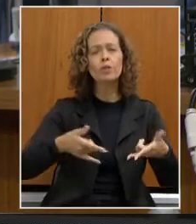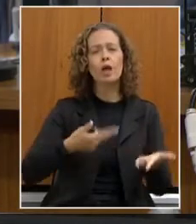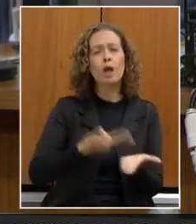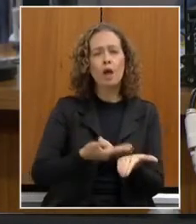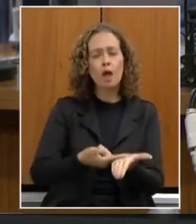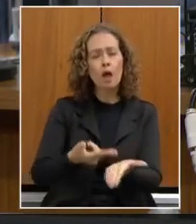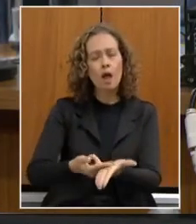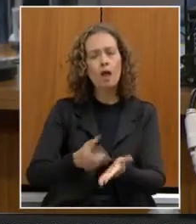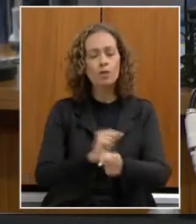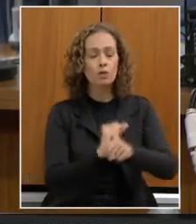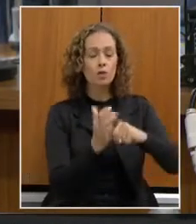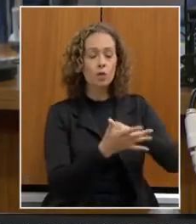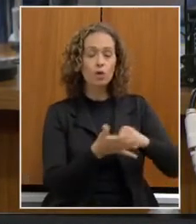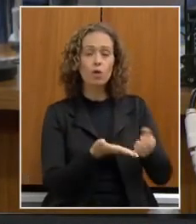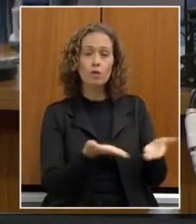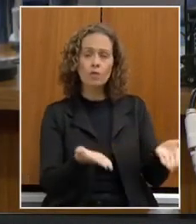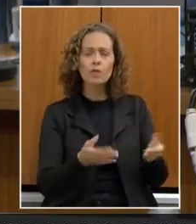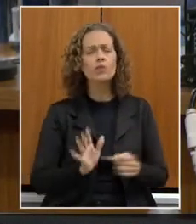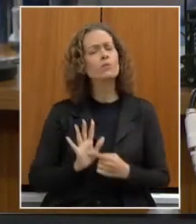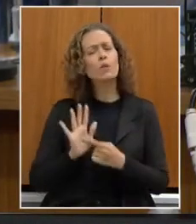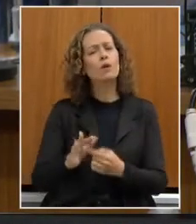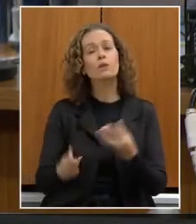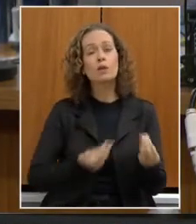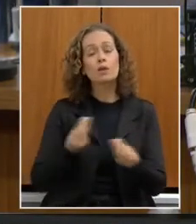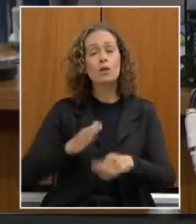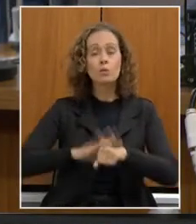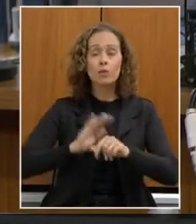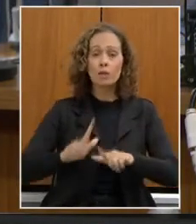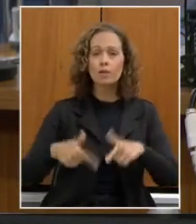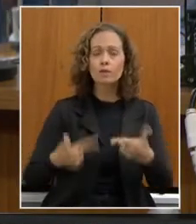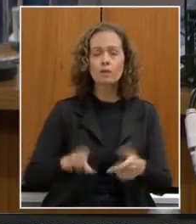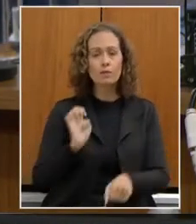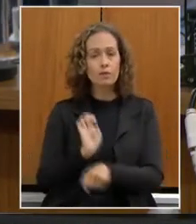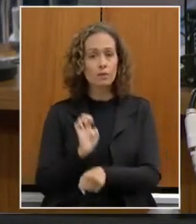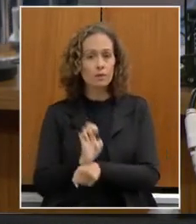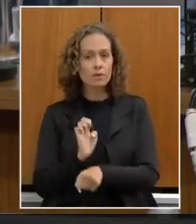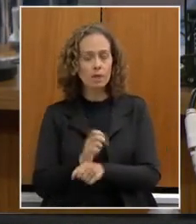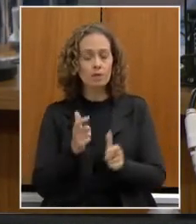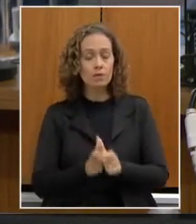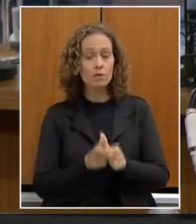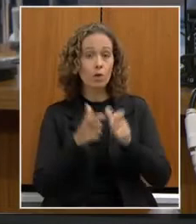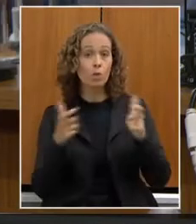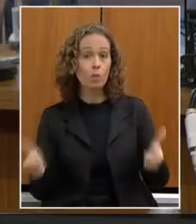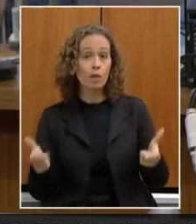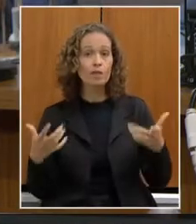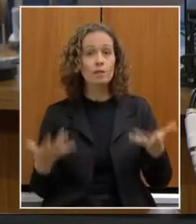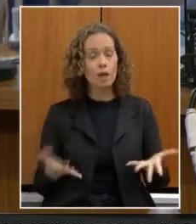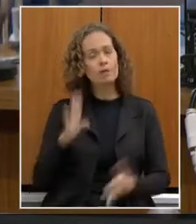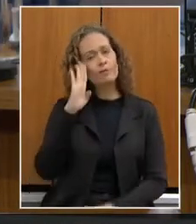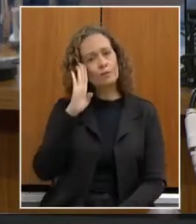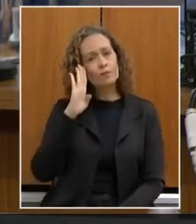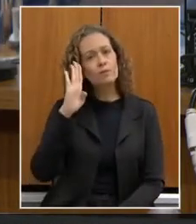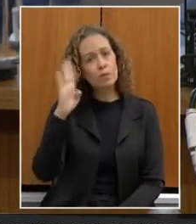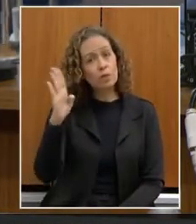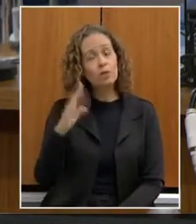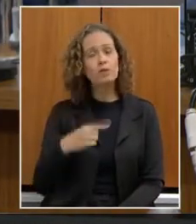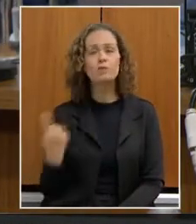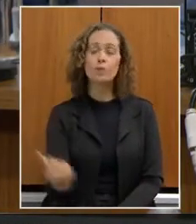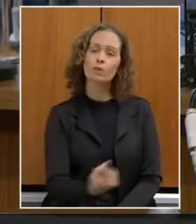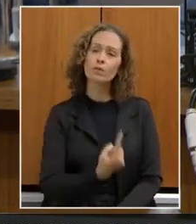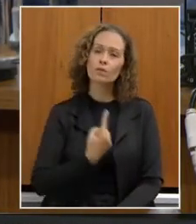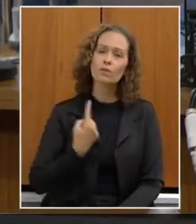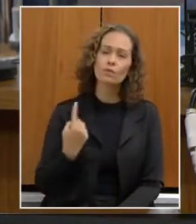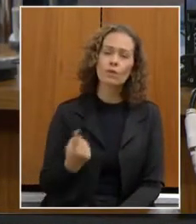demonstram como que a ação do Estado em aumentar a disponibilidade de leitos foi fundamental para que a gente não